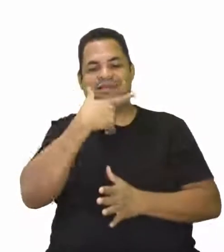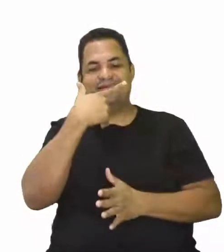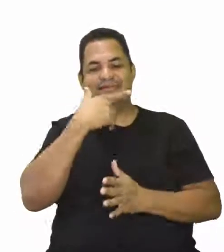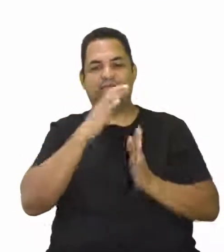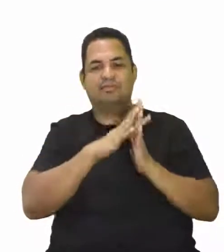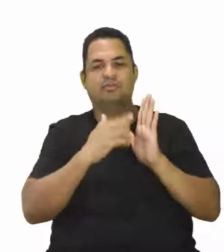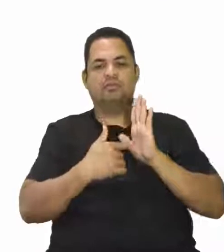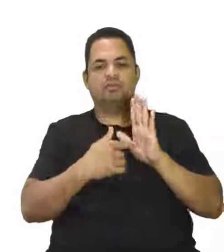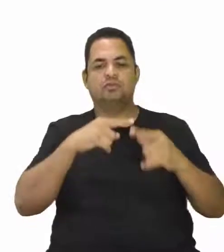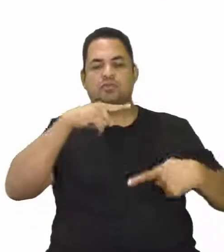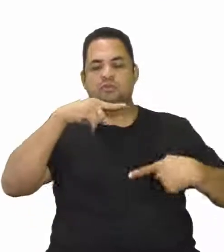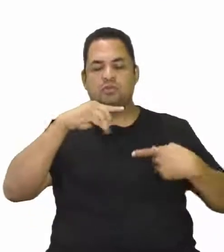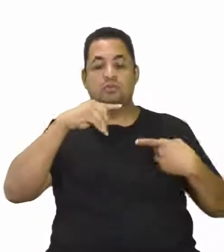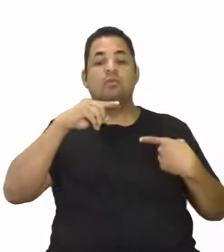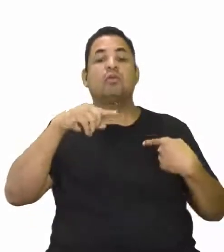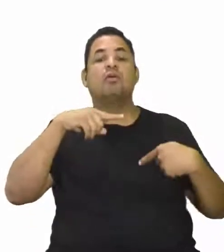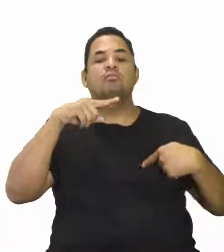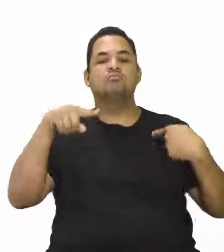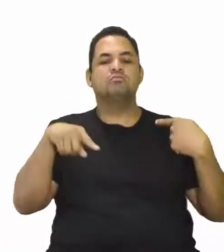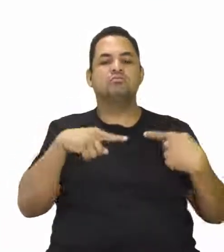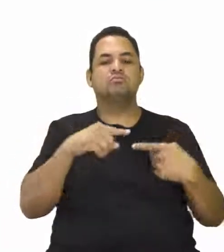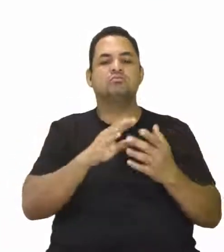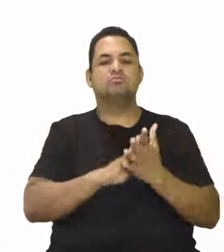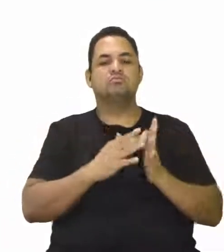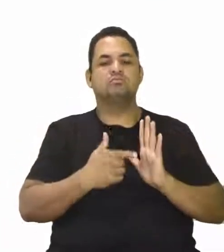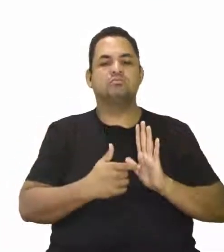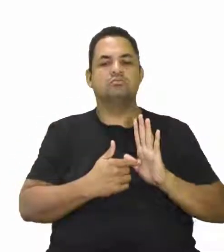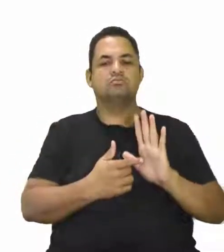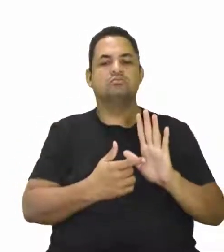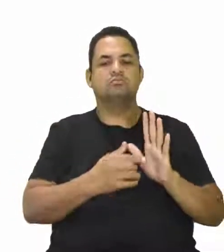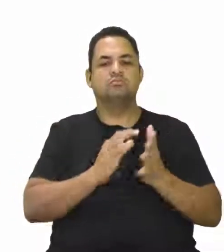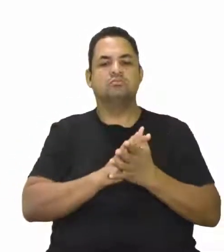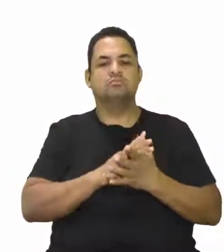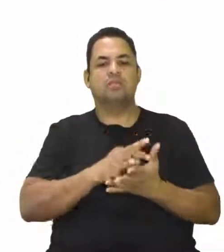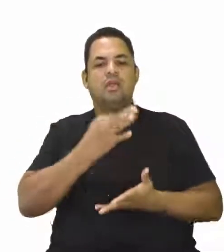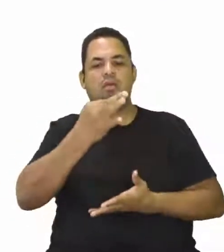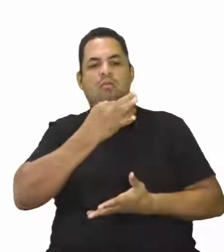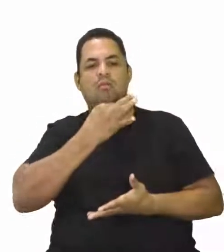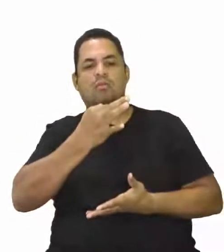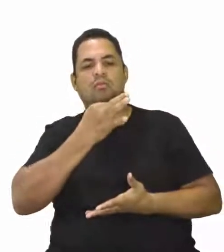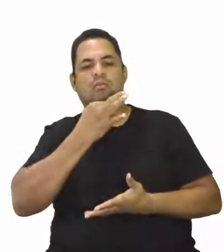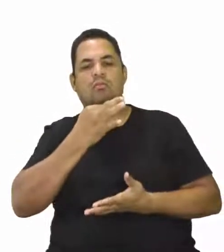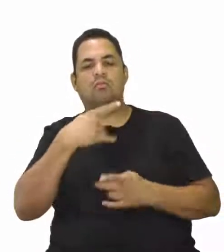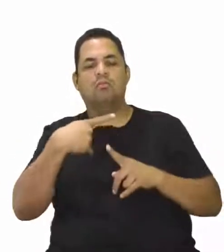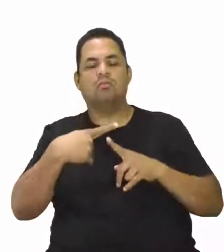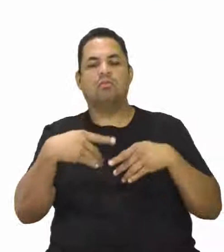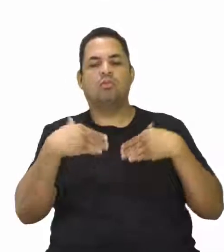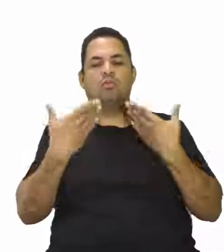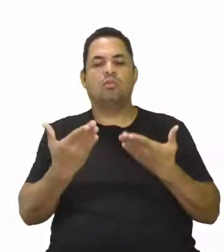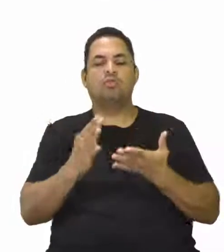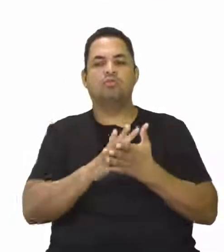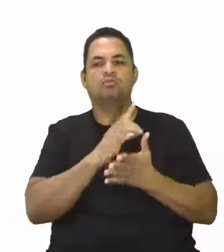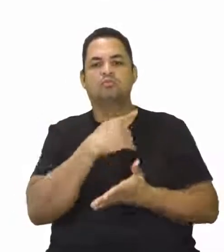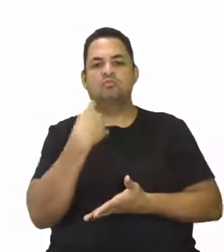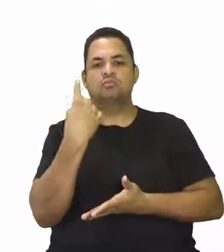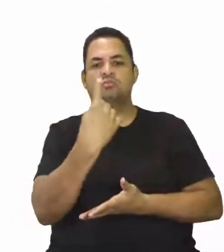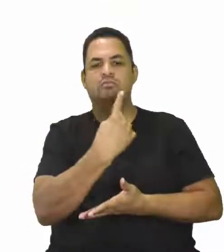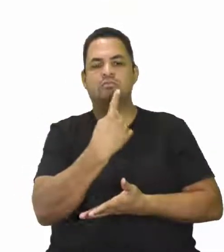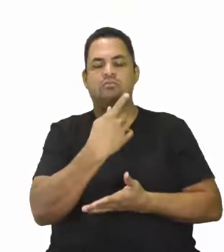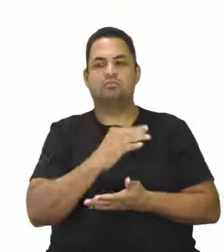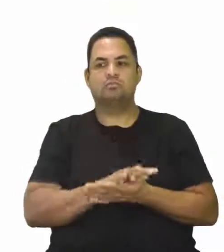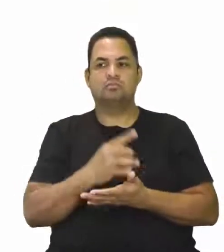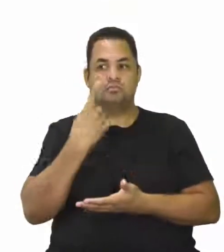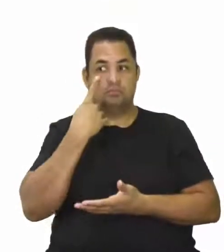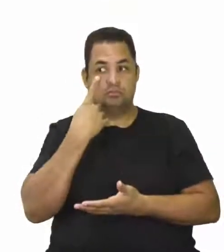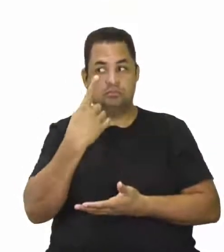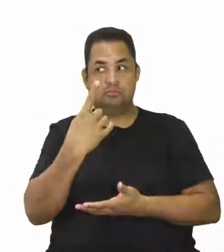retratado com o objetivo de quê? De trazer a crítica. Porque quando nós vimos ou quando nós formos